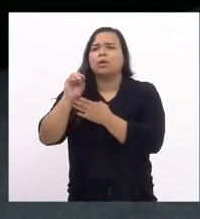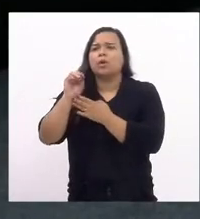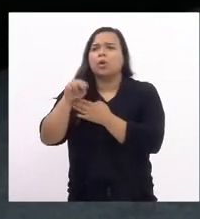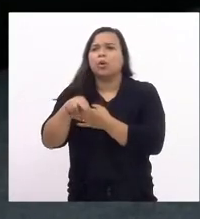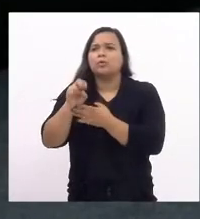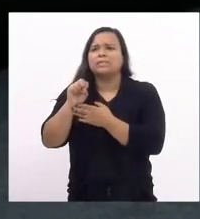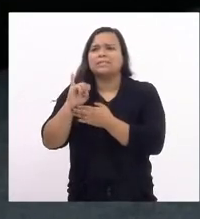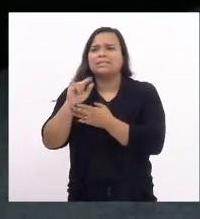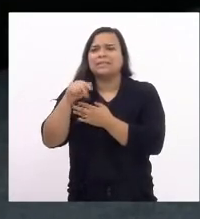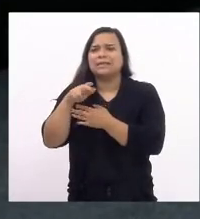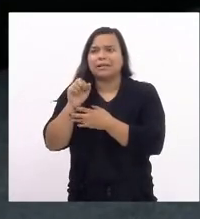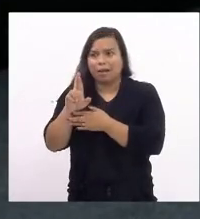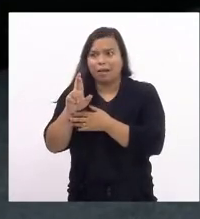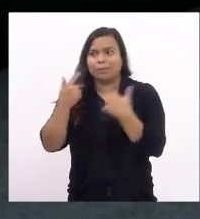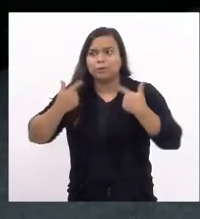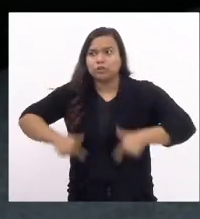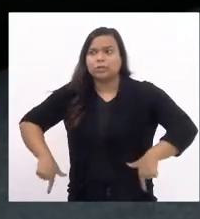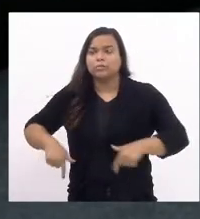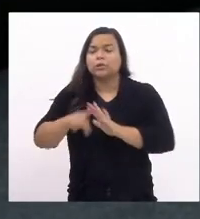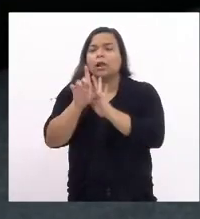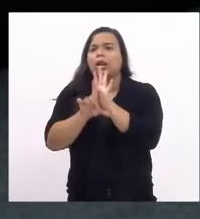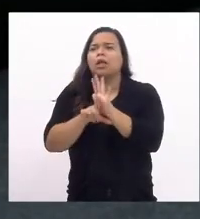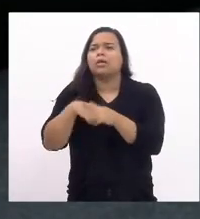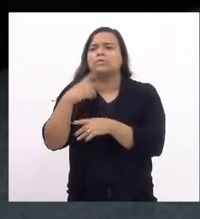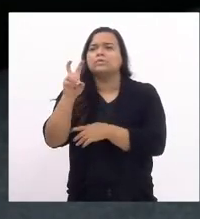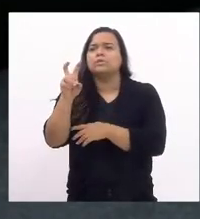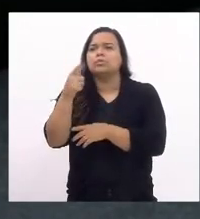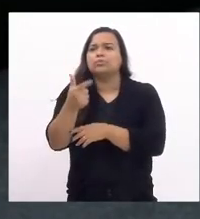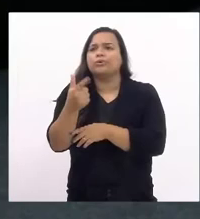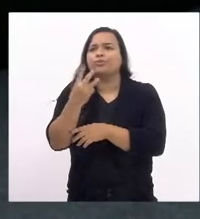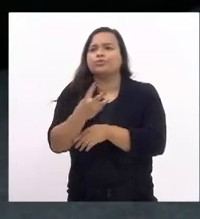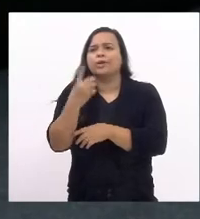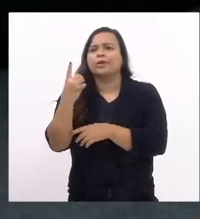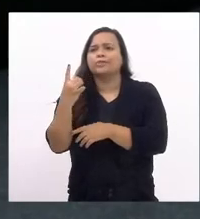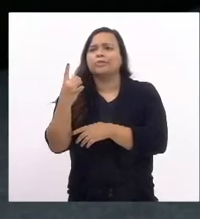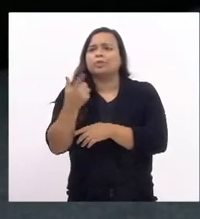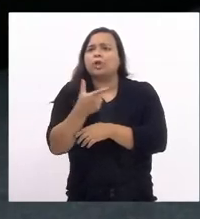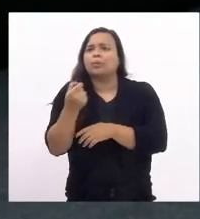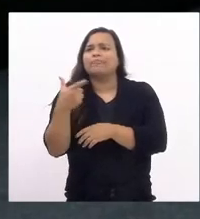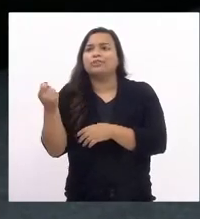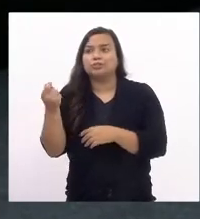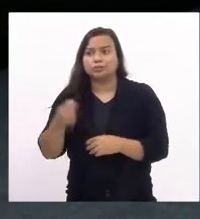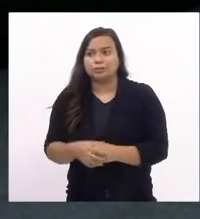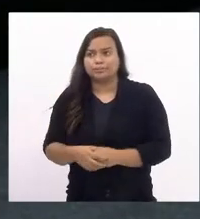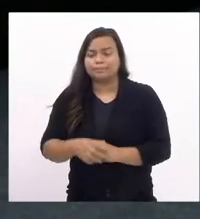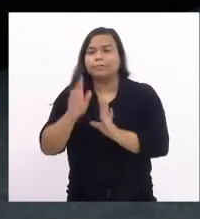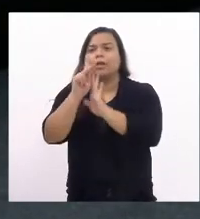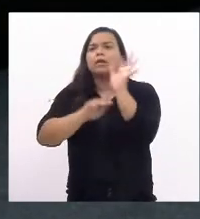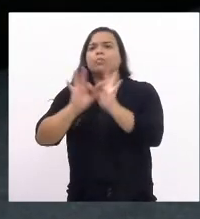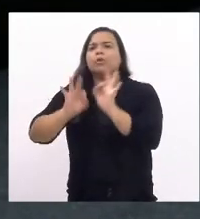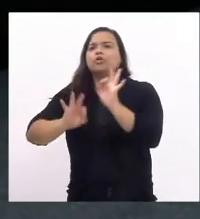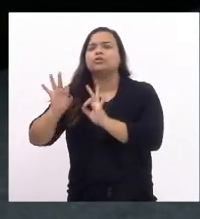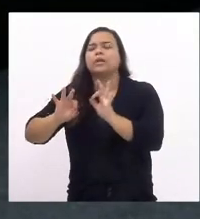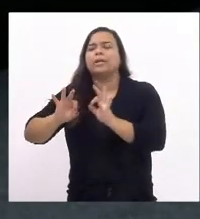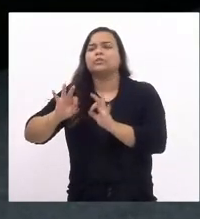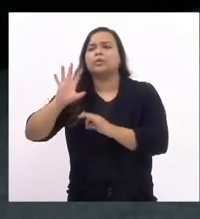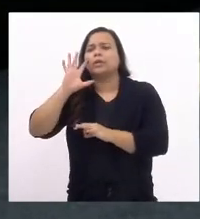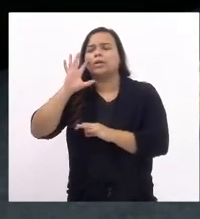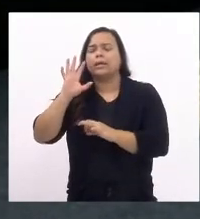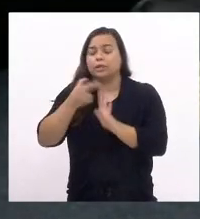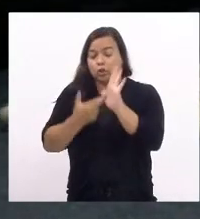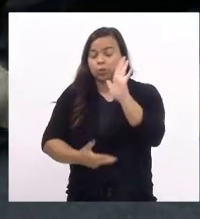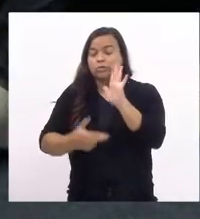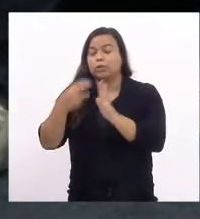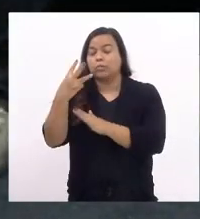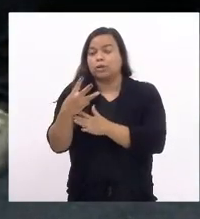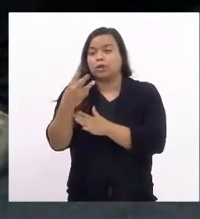o projeto de lei 5231 de 2020. E no projeto de resolução 369/2019.